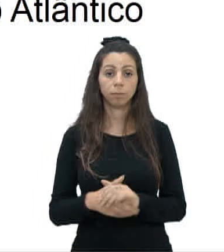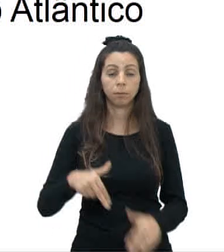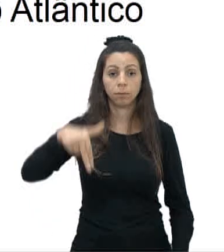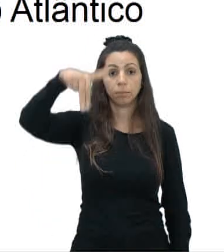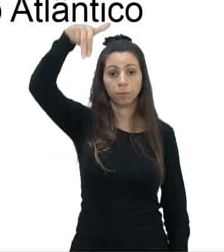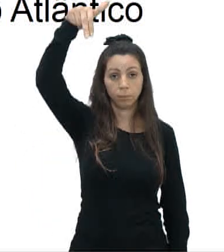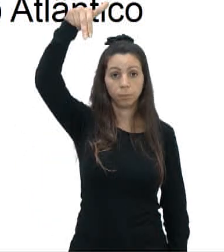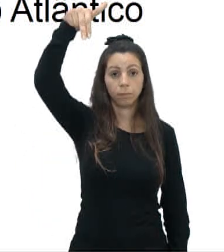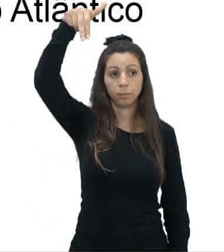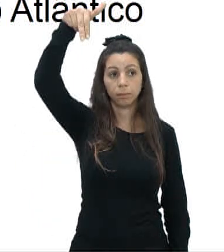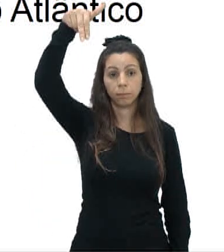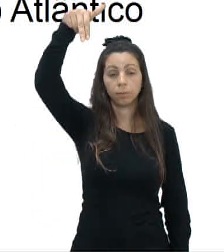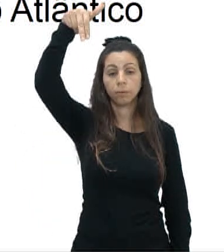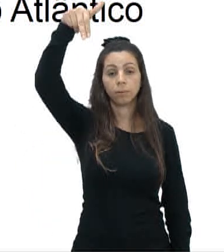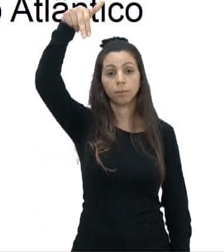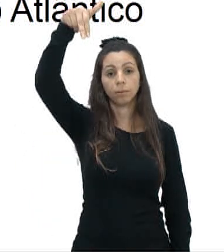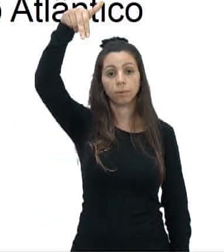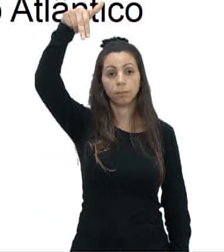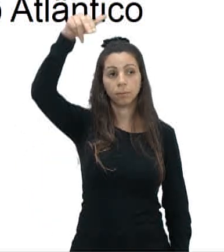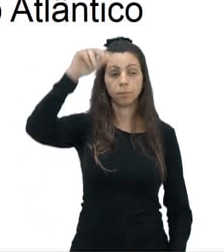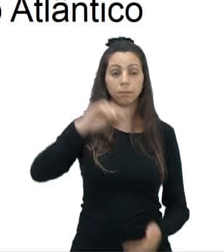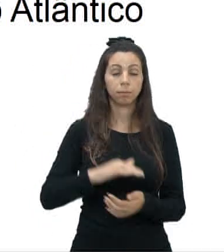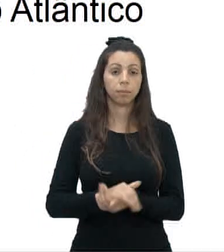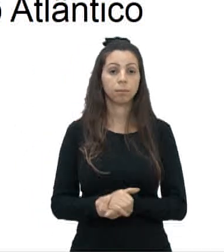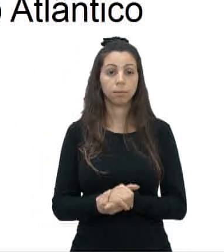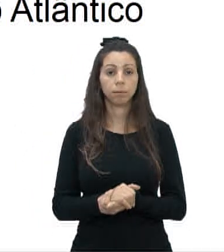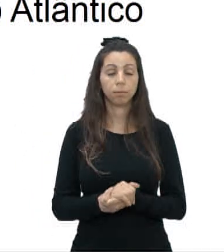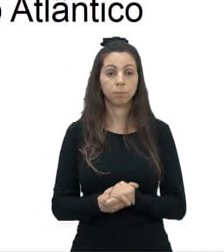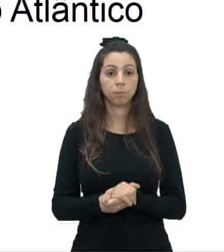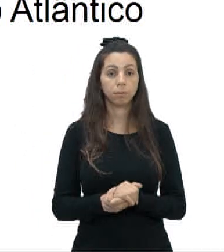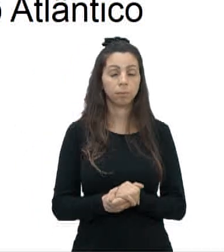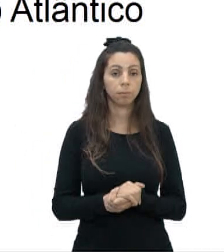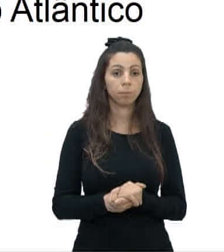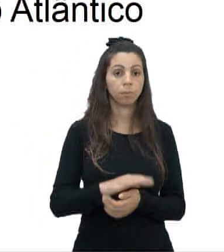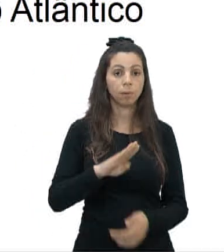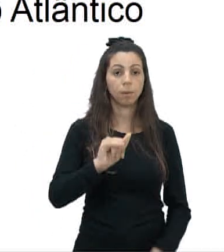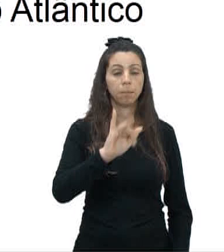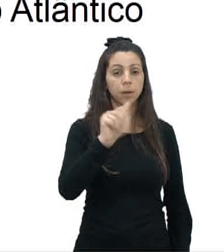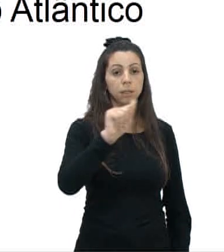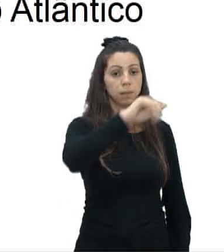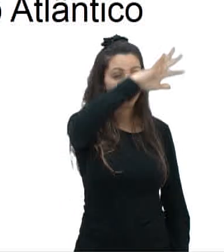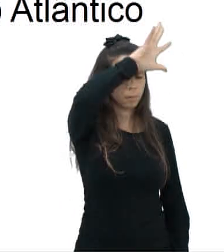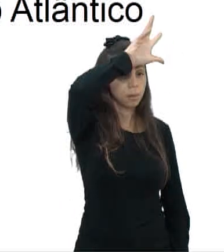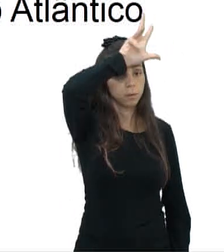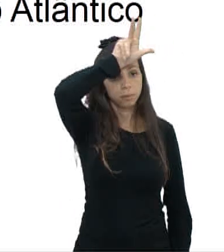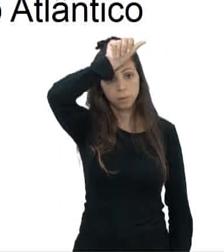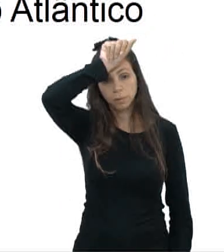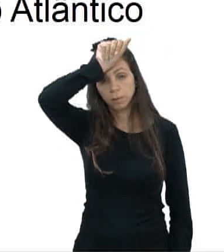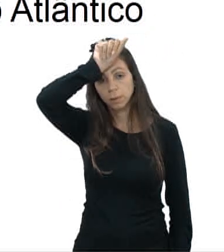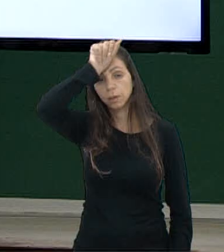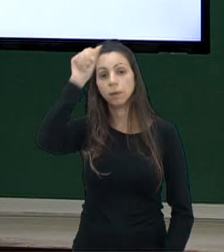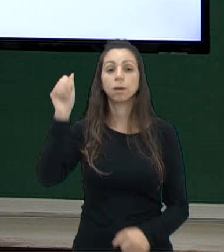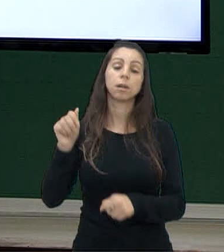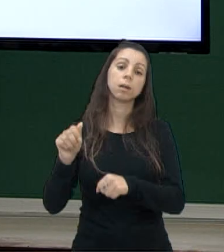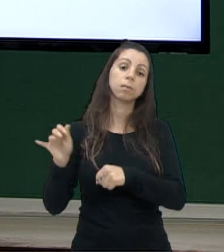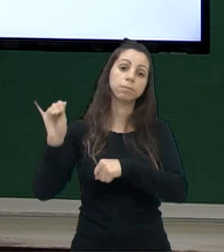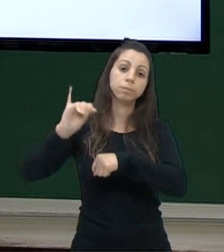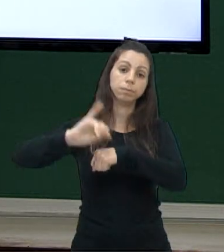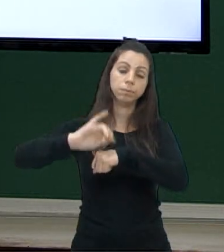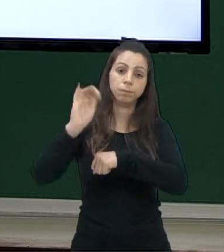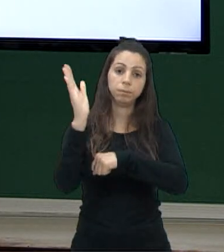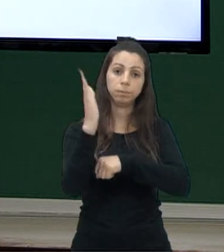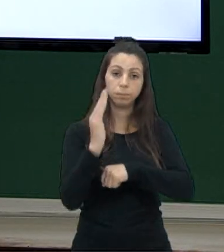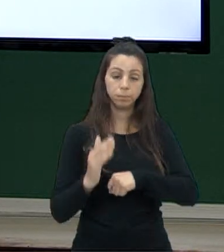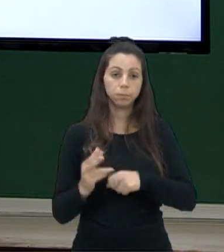porção norte, aí nós temos Bacia Amazônica e o escudo do Brasil Central. O que é importante você